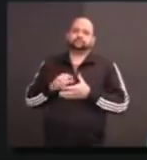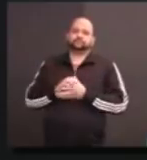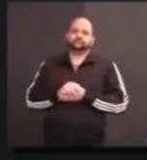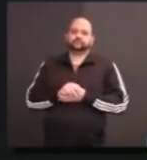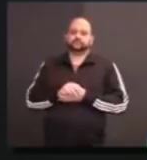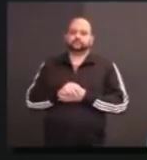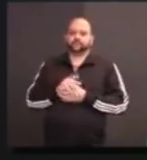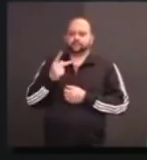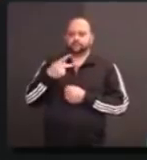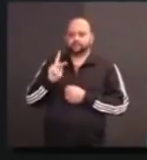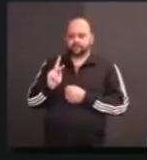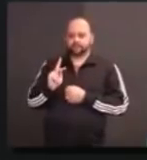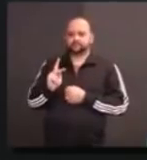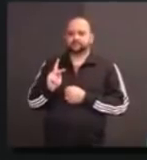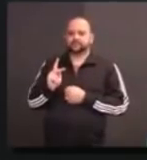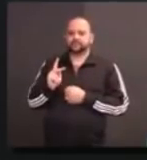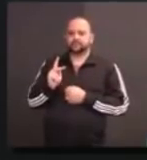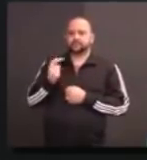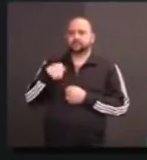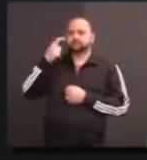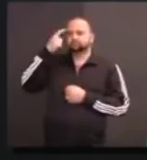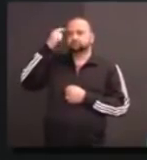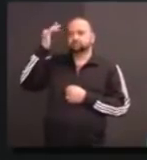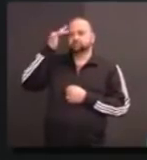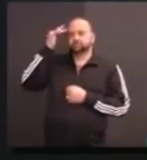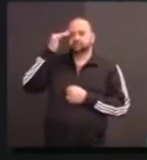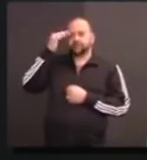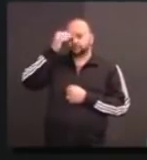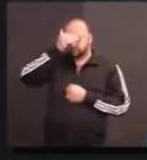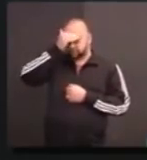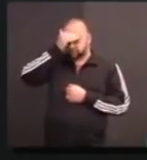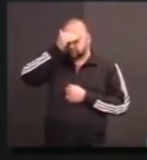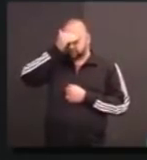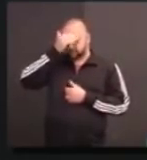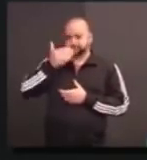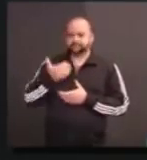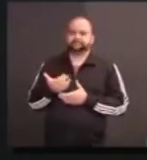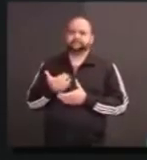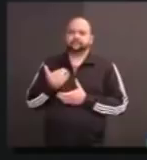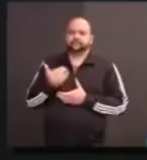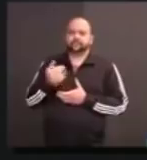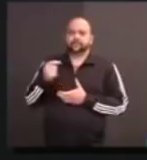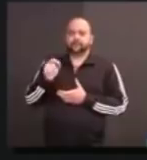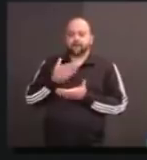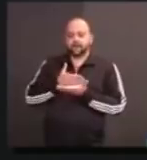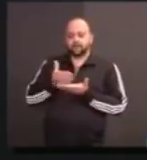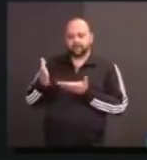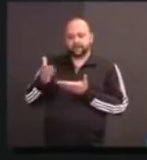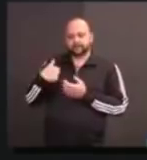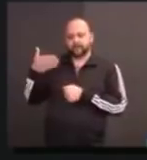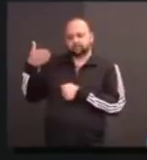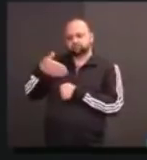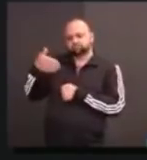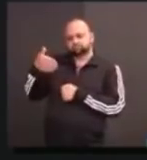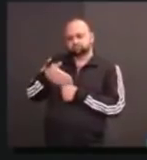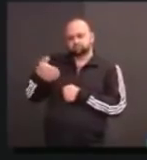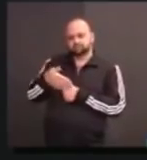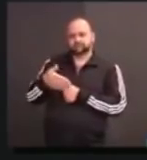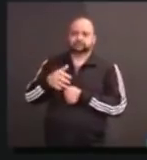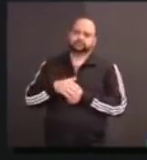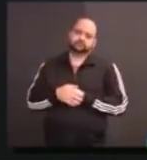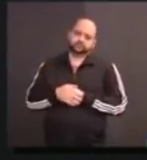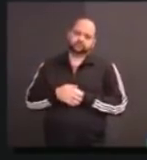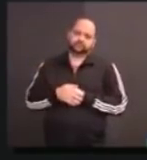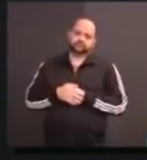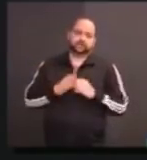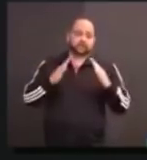para os fenômenos mediúnicos e que ele ia começar a frequentar o